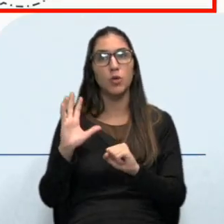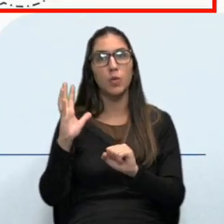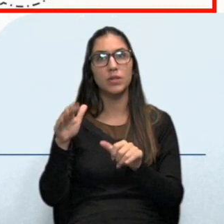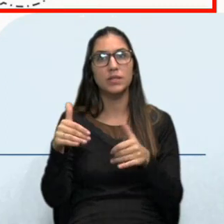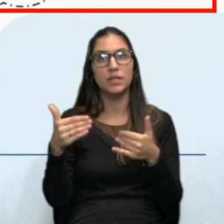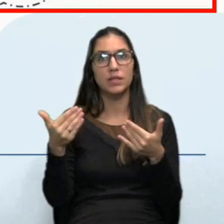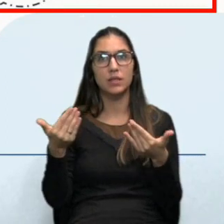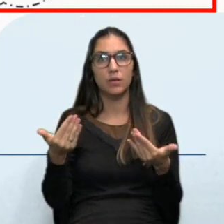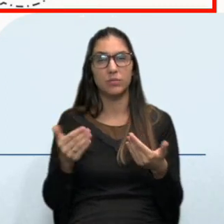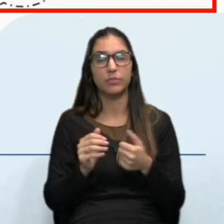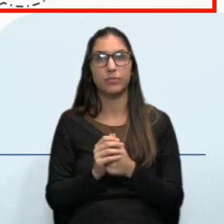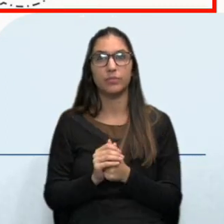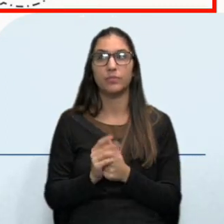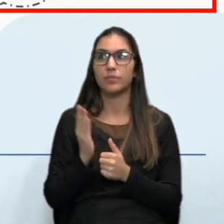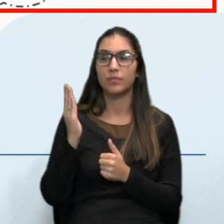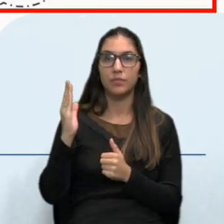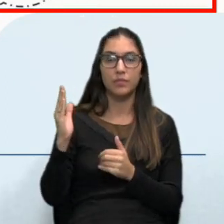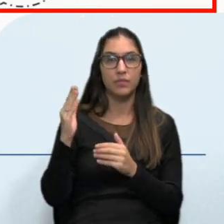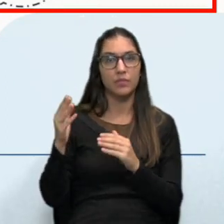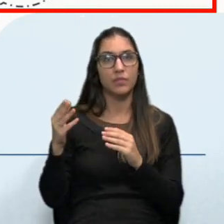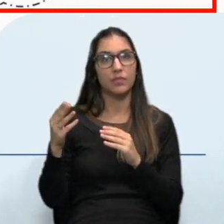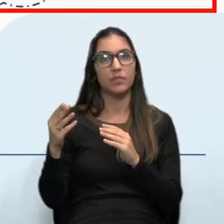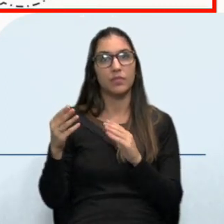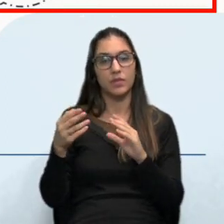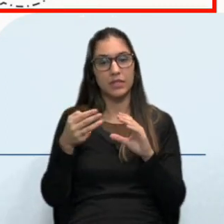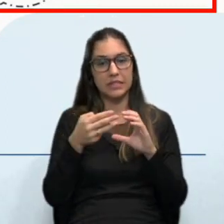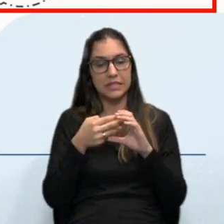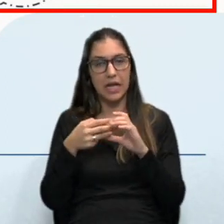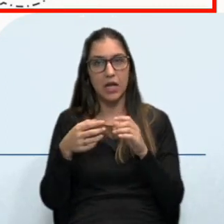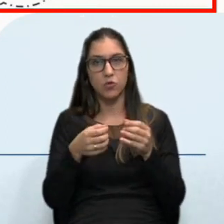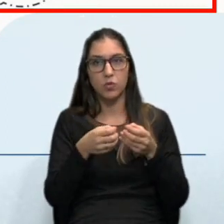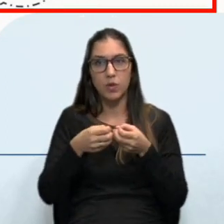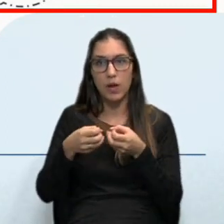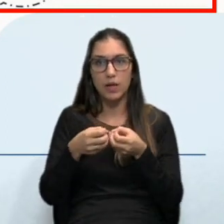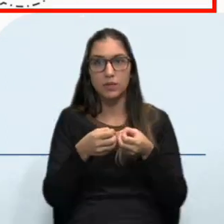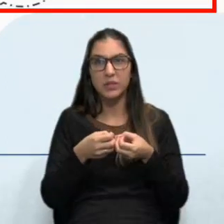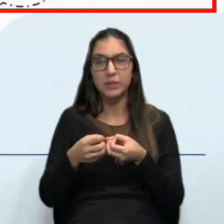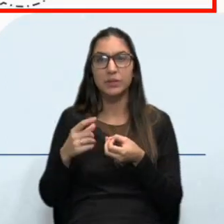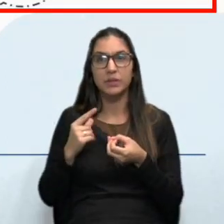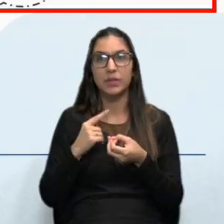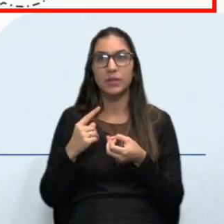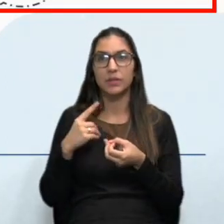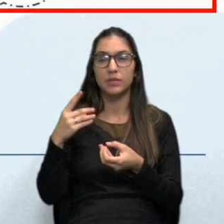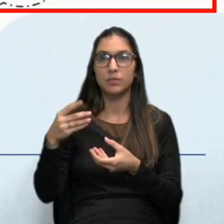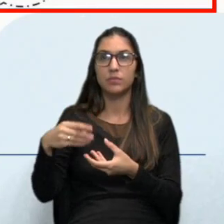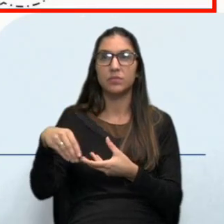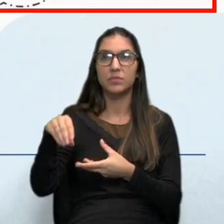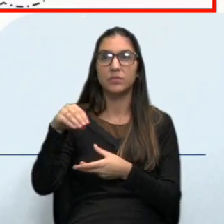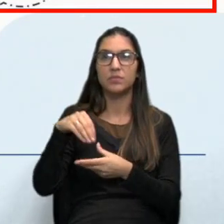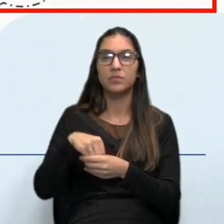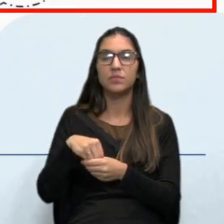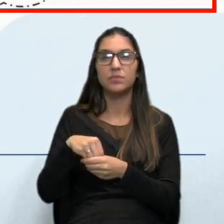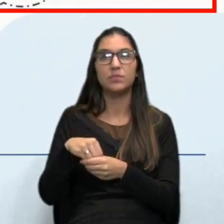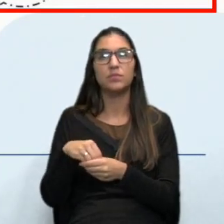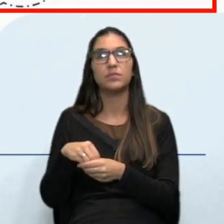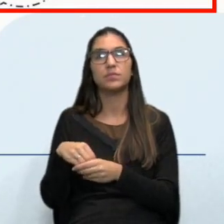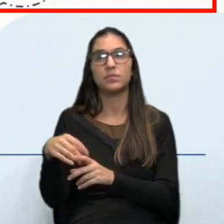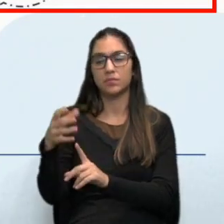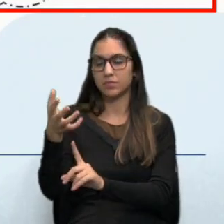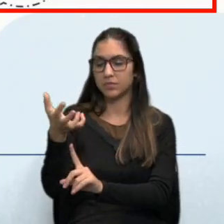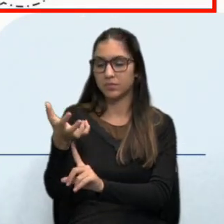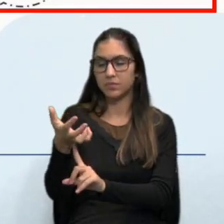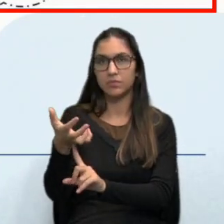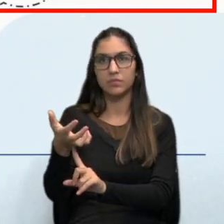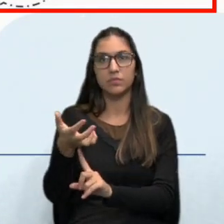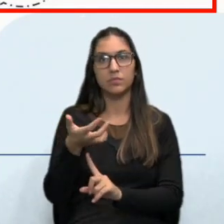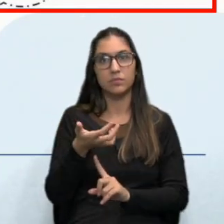então, dessas células estarem, por exemplo, sobrepostas. Digamos que aqui tem uma estação radiobase e aqui